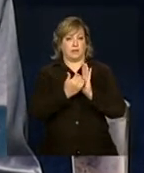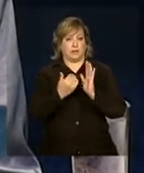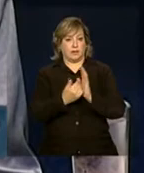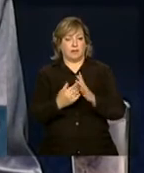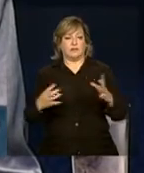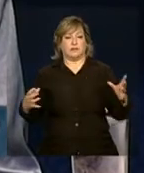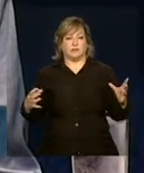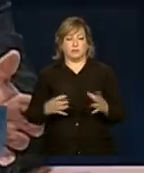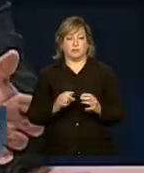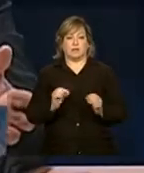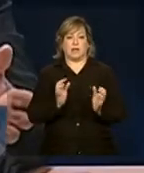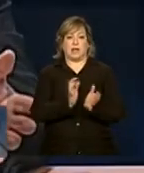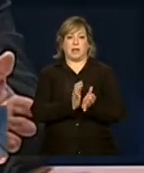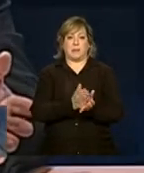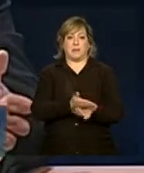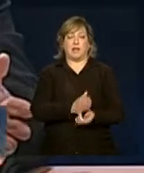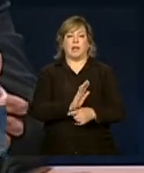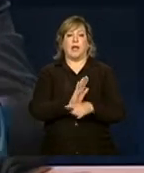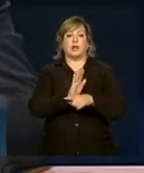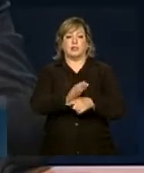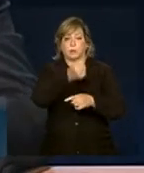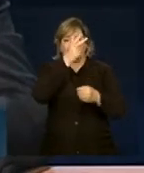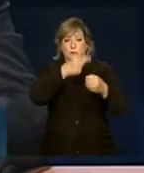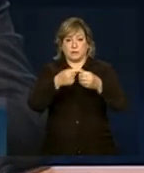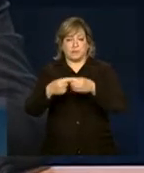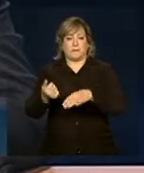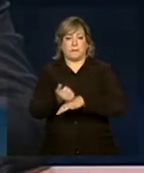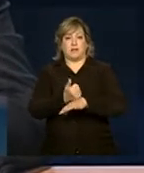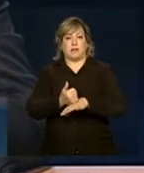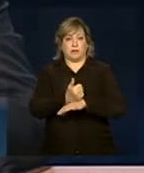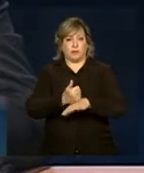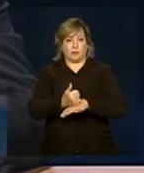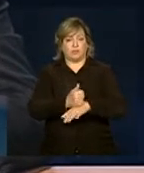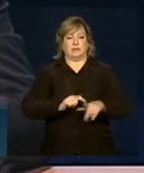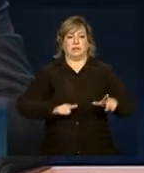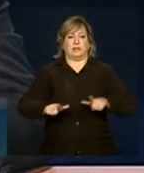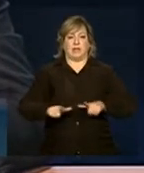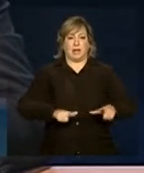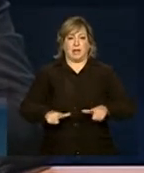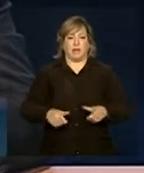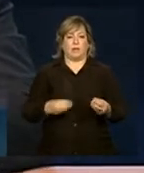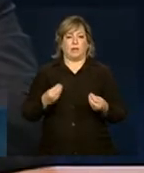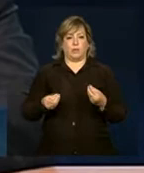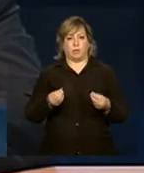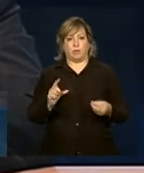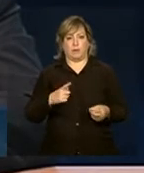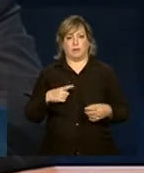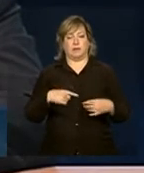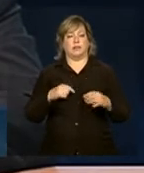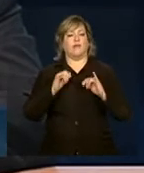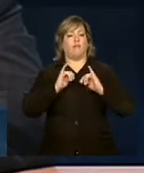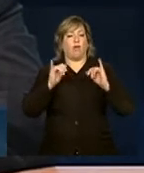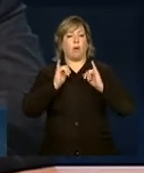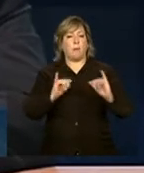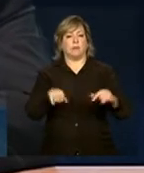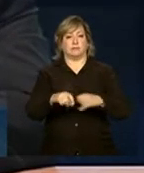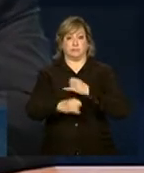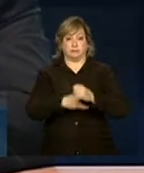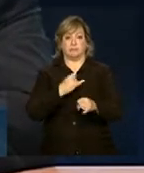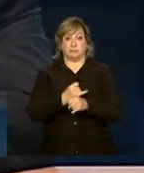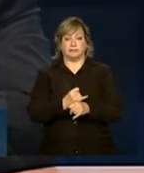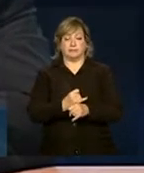insere tanto na parte de ajudar os municípios a melhorar a gestão melhorar o prato das informações